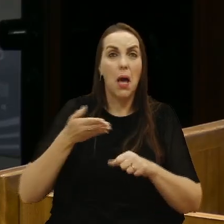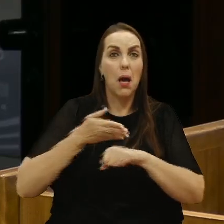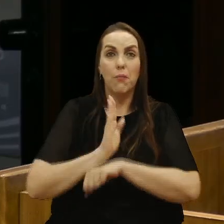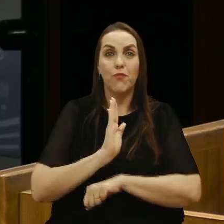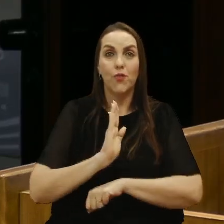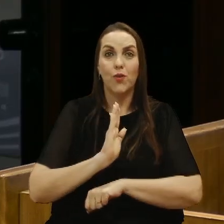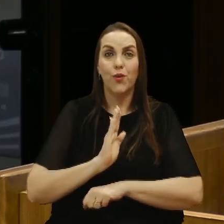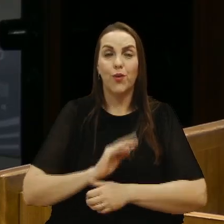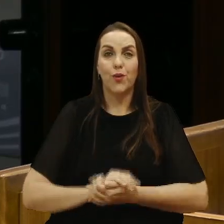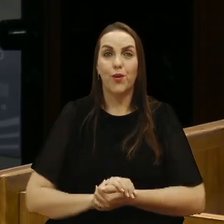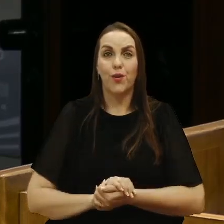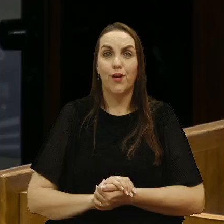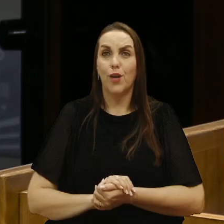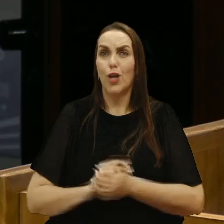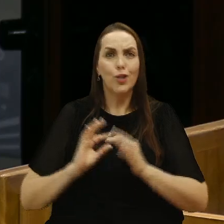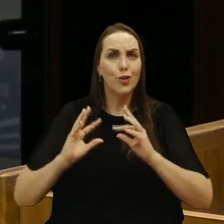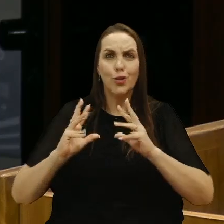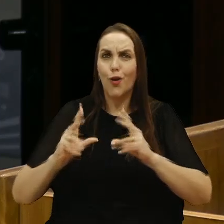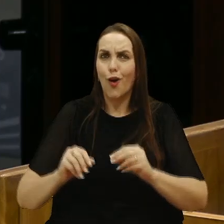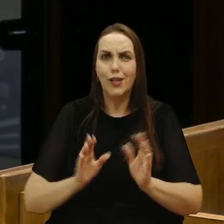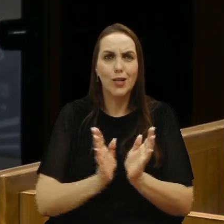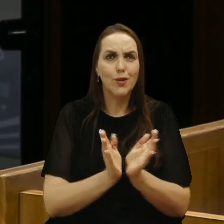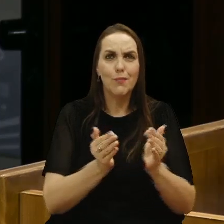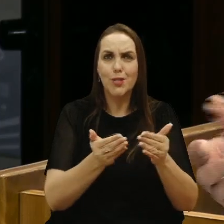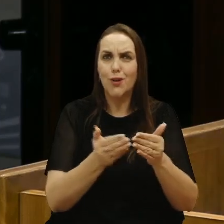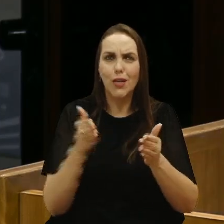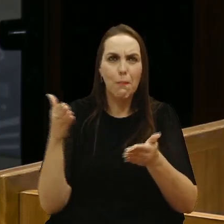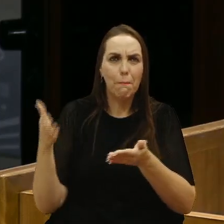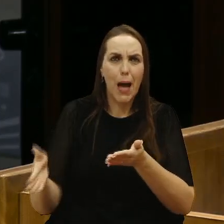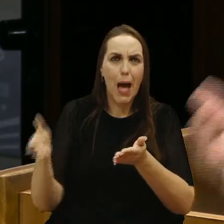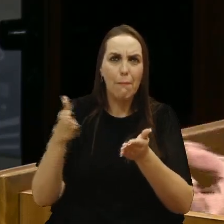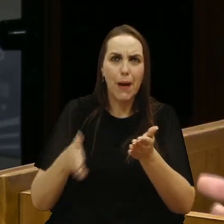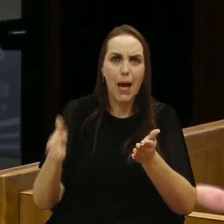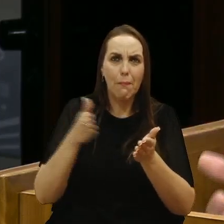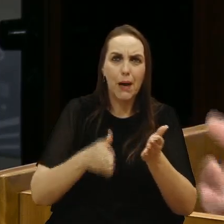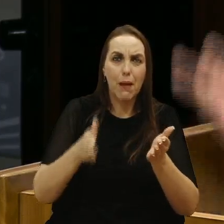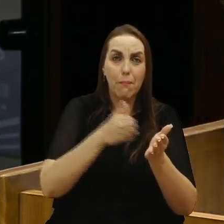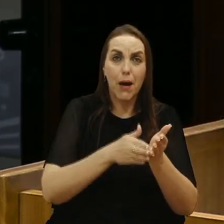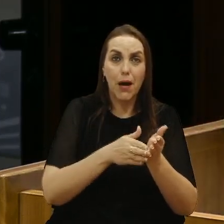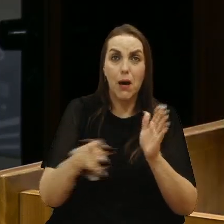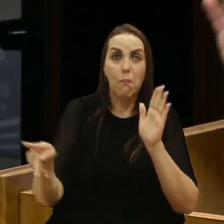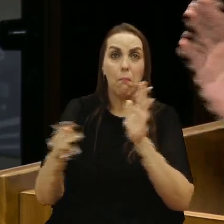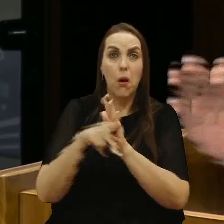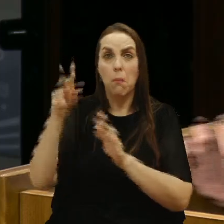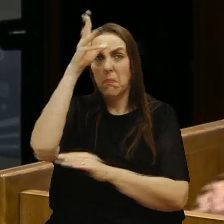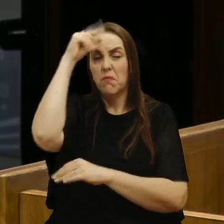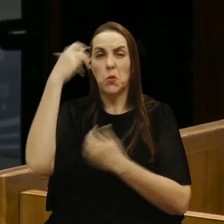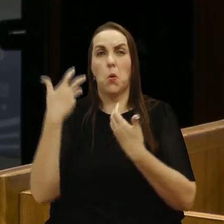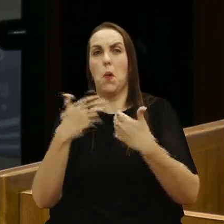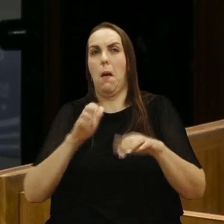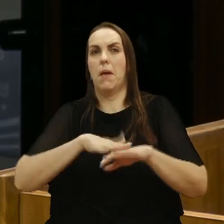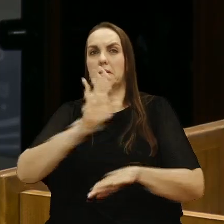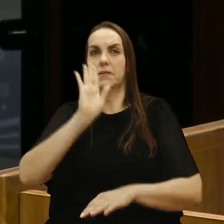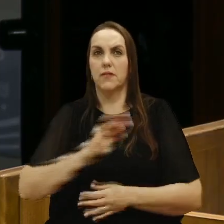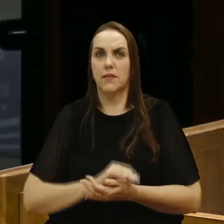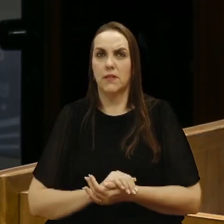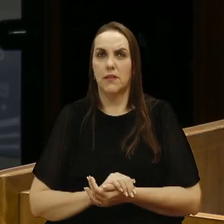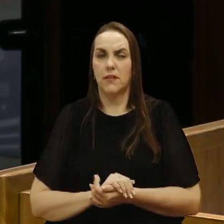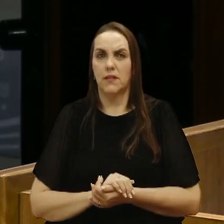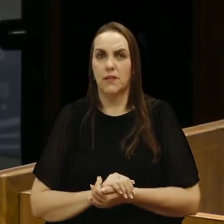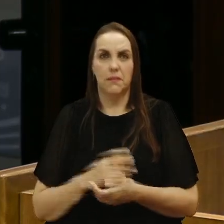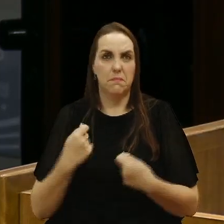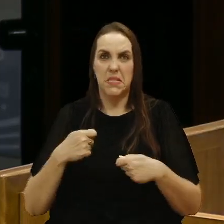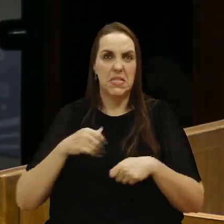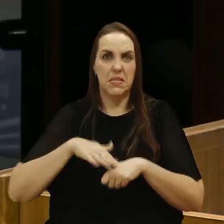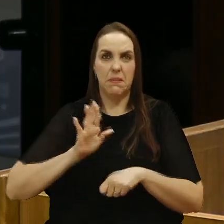aprovado. Passou por todas as comissões. E agora o próprio Executivo diz, não vou mais precisar. Só